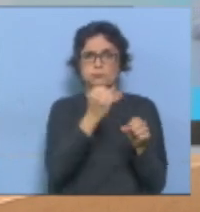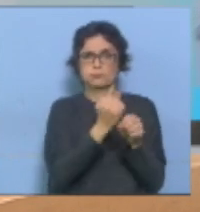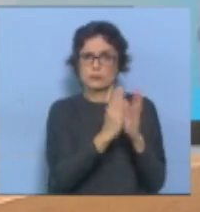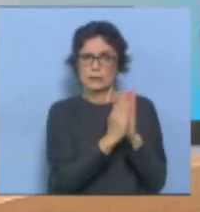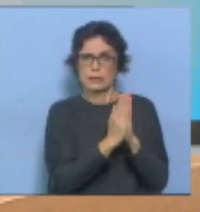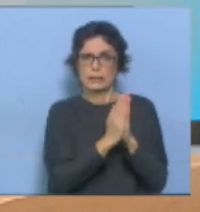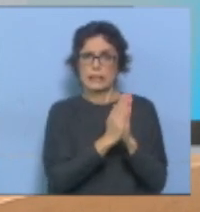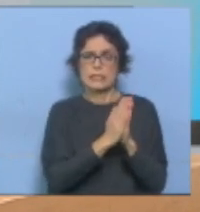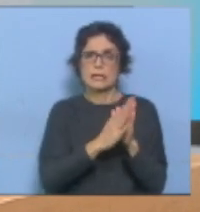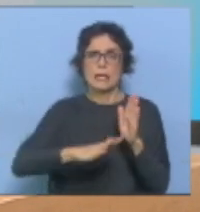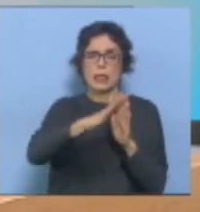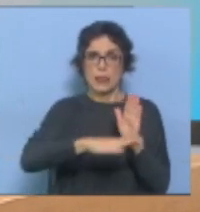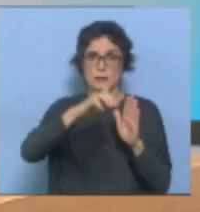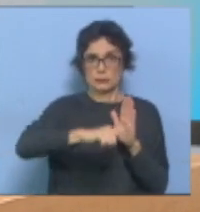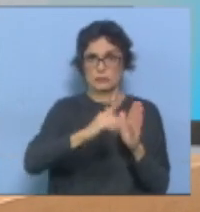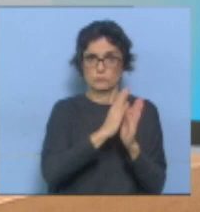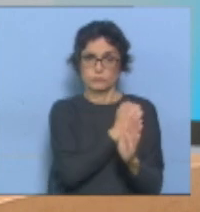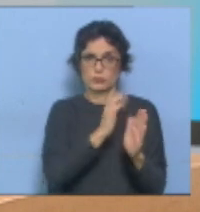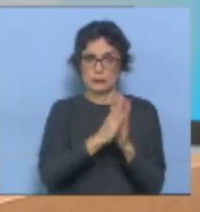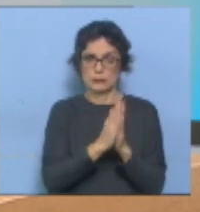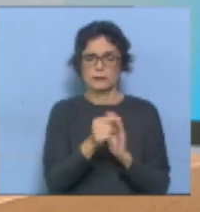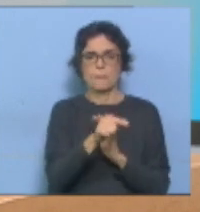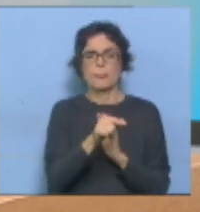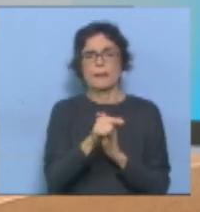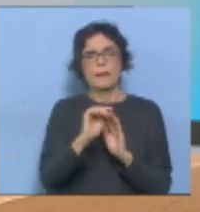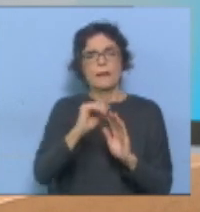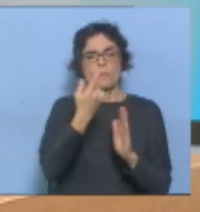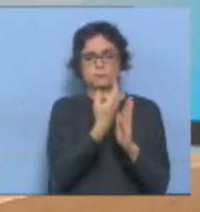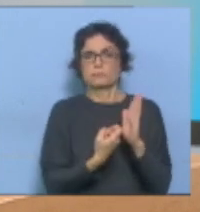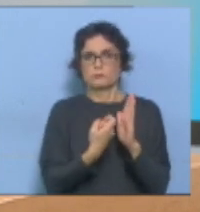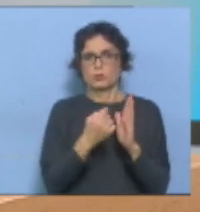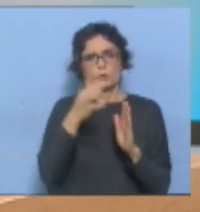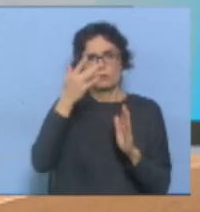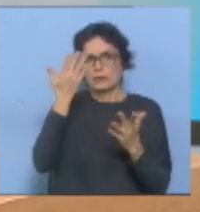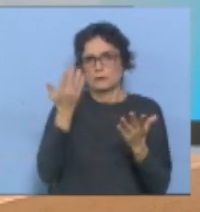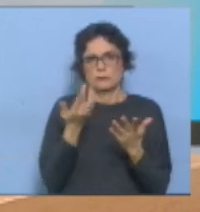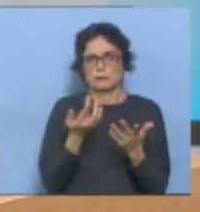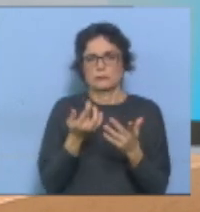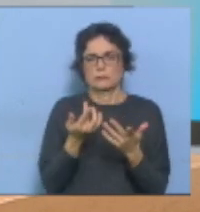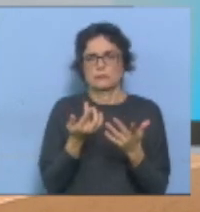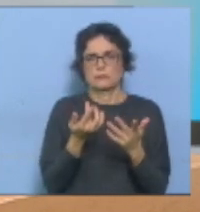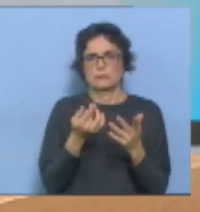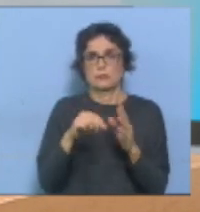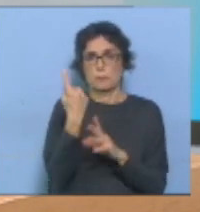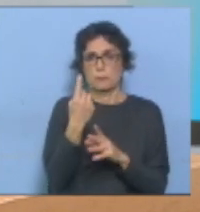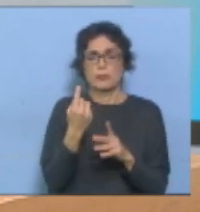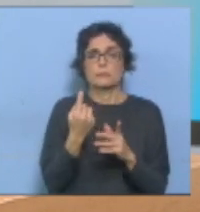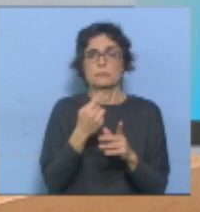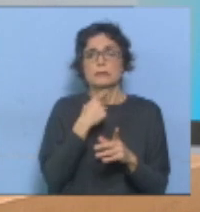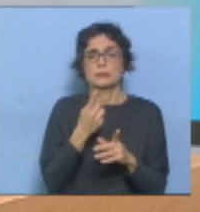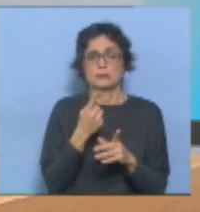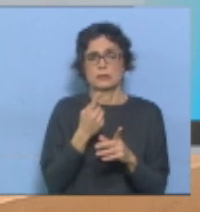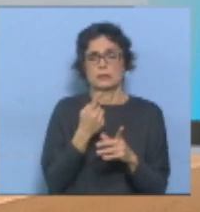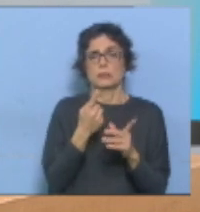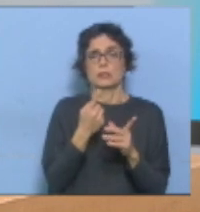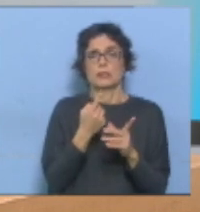e fizemos 4 perguntas muito simples. A primeira foi e é sempre a resposta do prior, portanto, como é que ele vê a comunidade